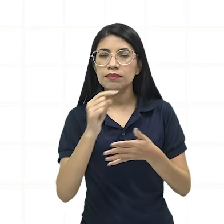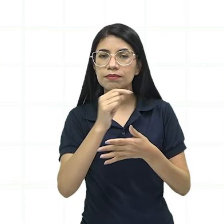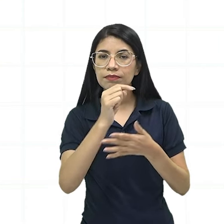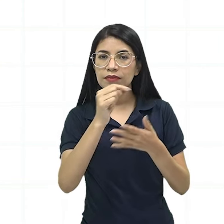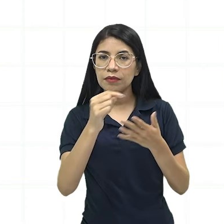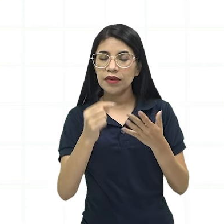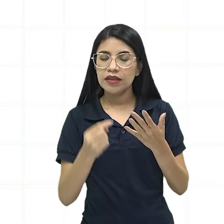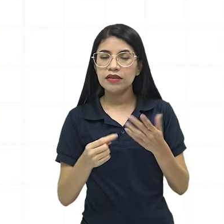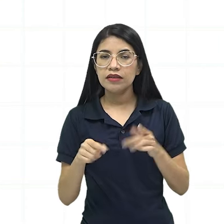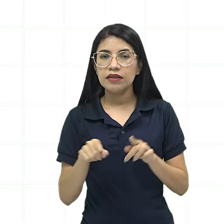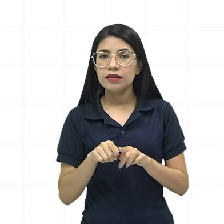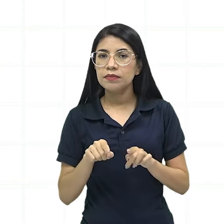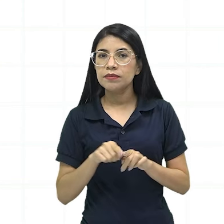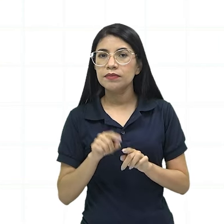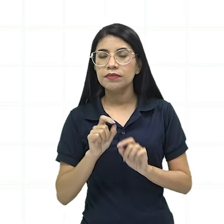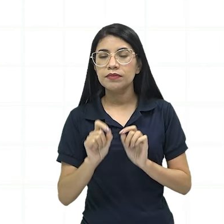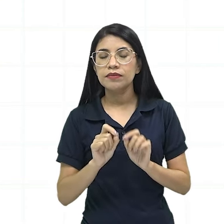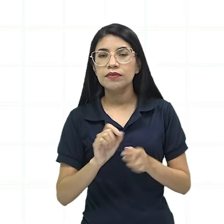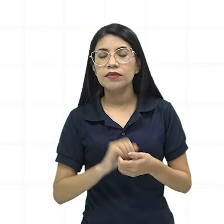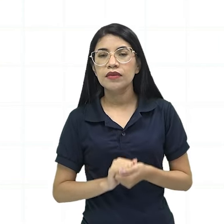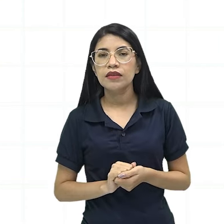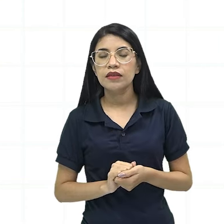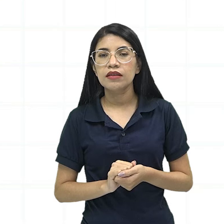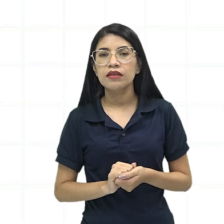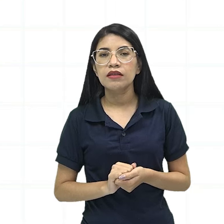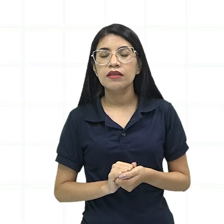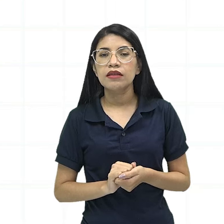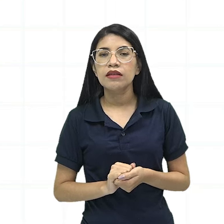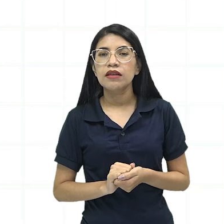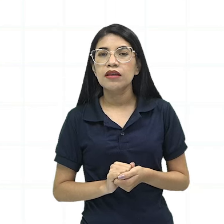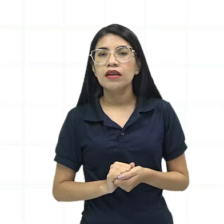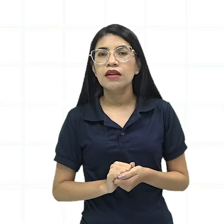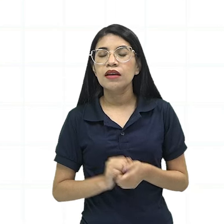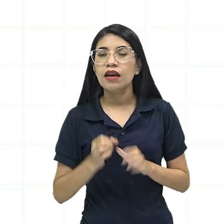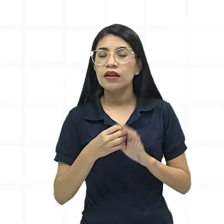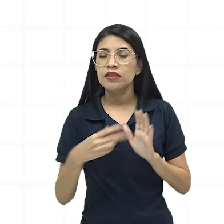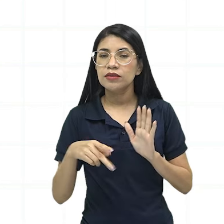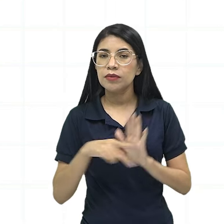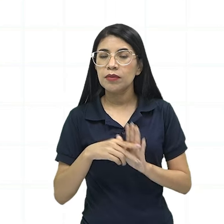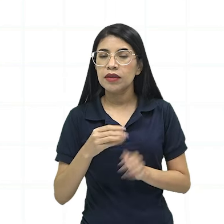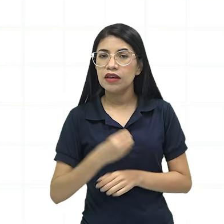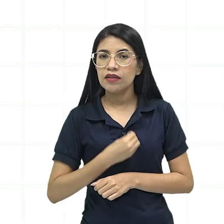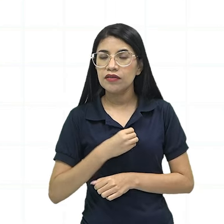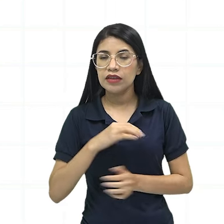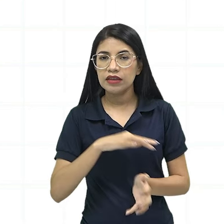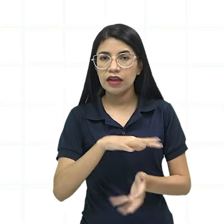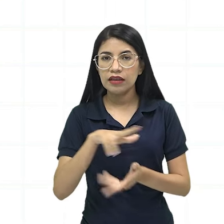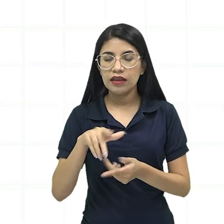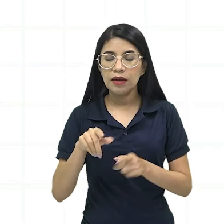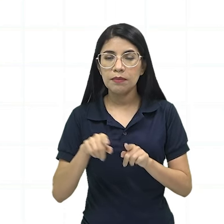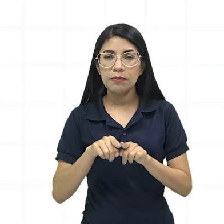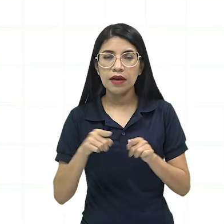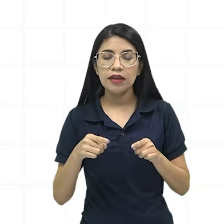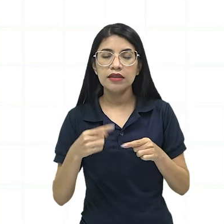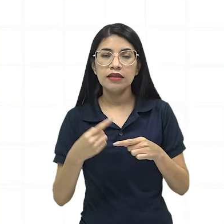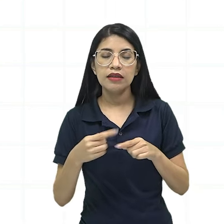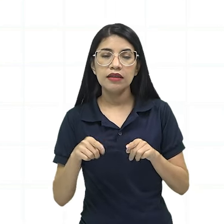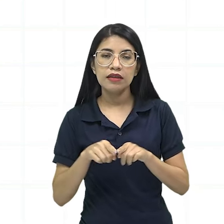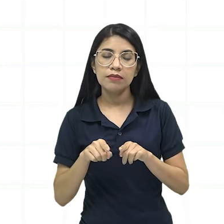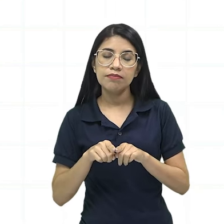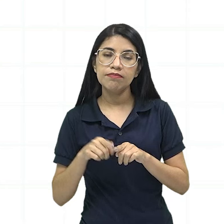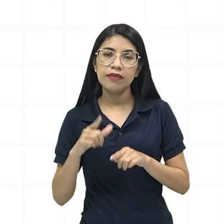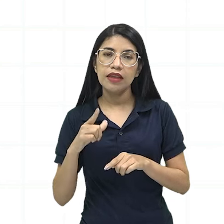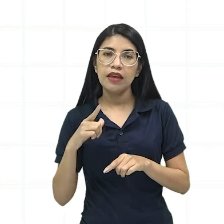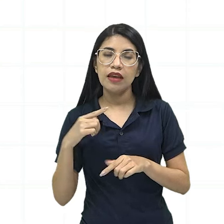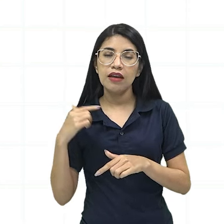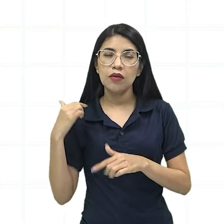que tem os da vida terrena, mas também tem o do maravilhoso, do mitológico, certo?